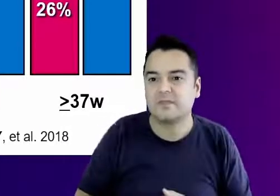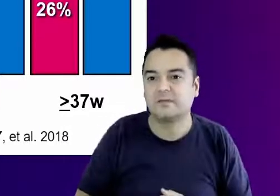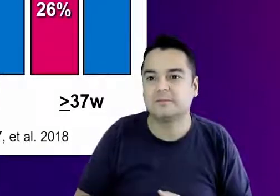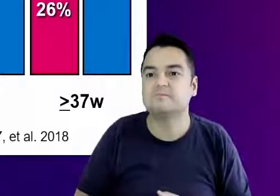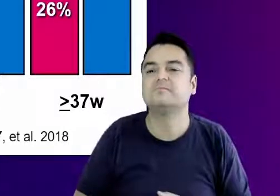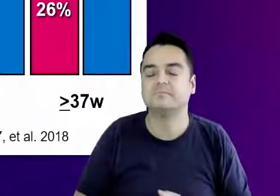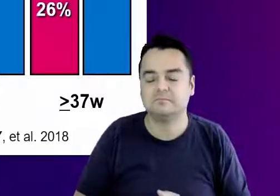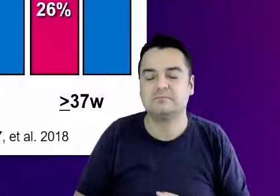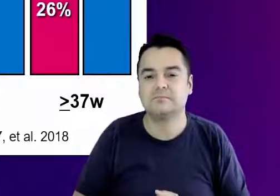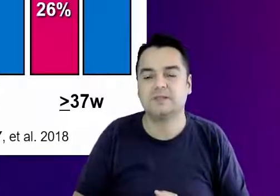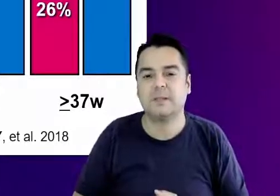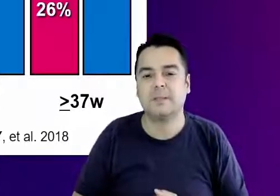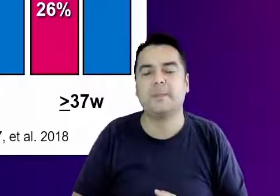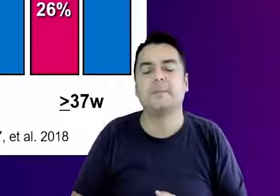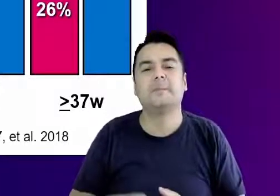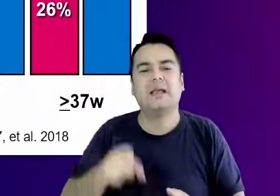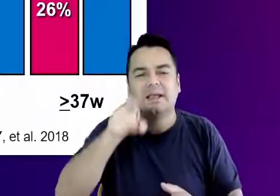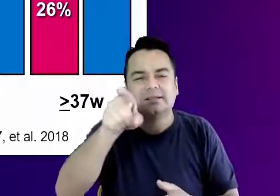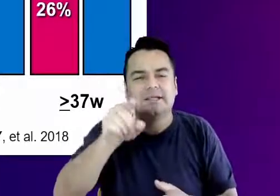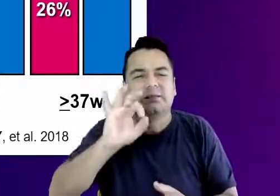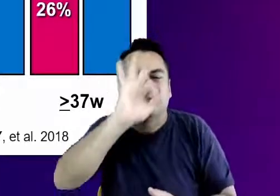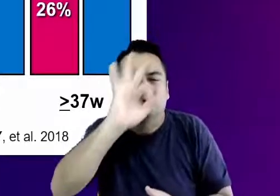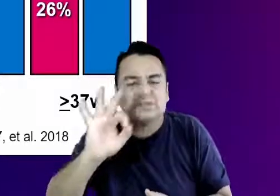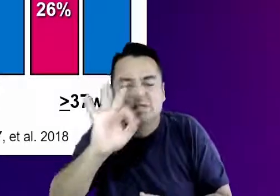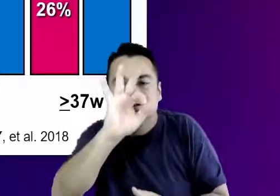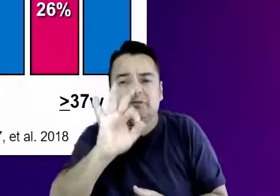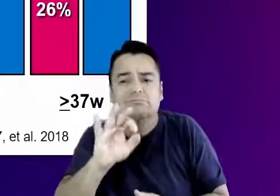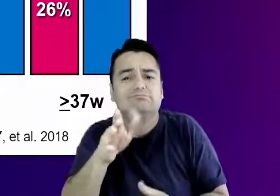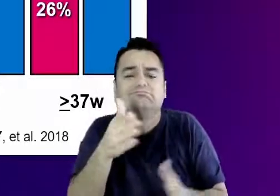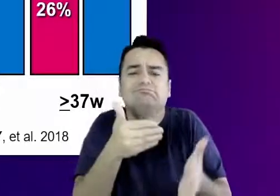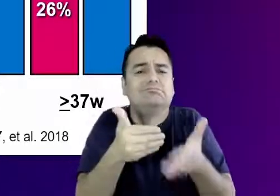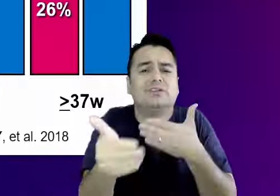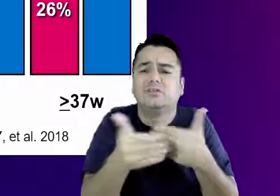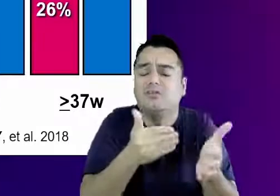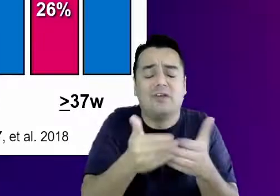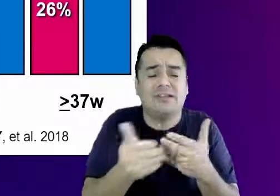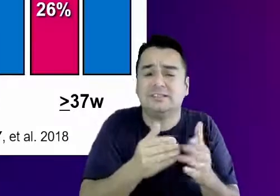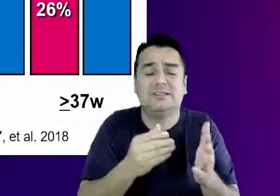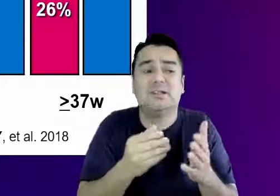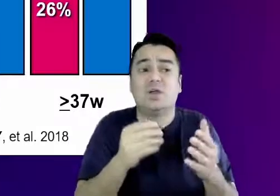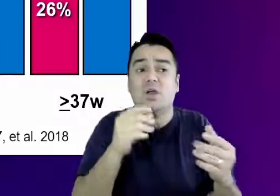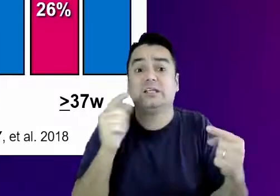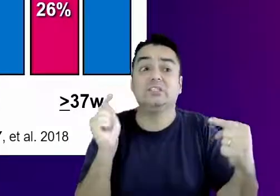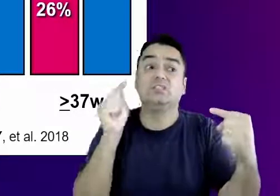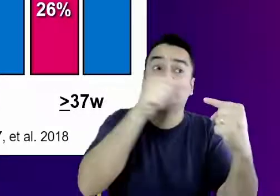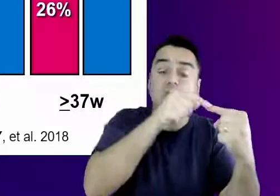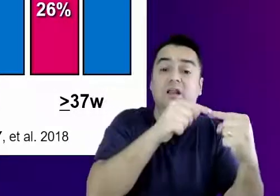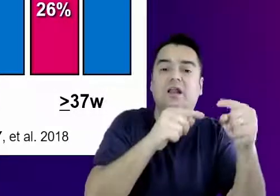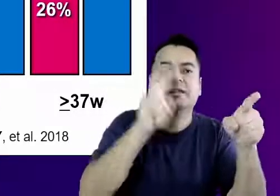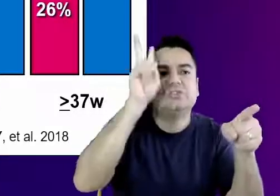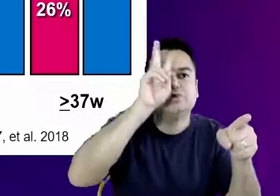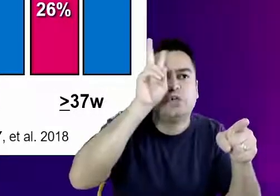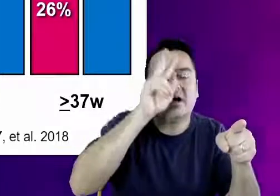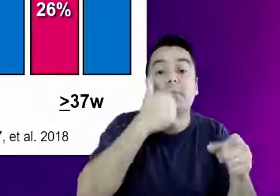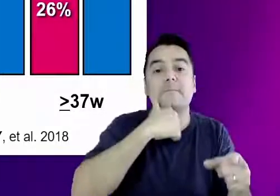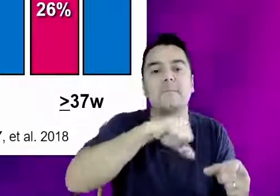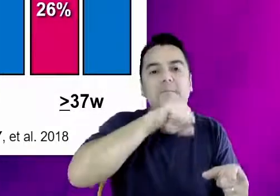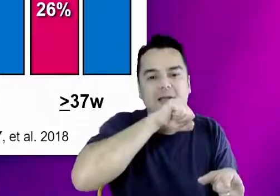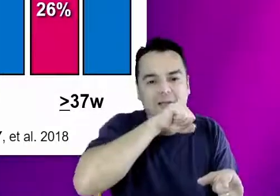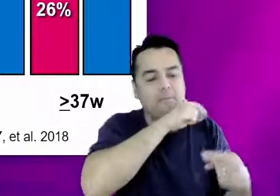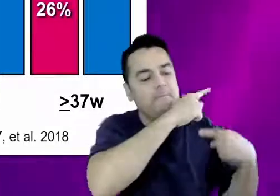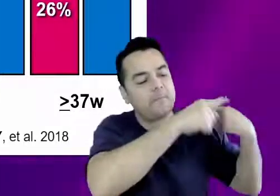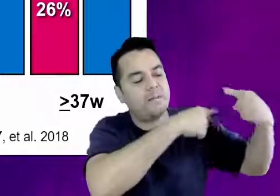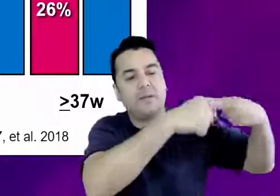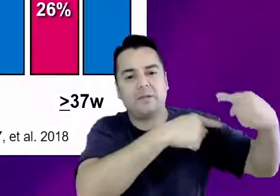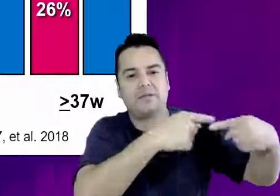história materna. Não interessa a combinação que eu faça com história materna. Se, por exemplo, eu combinar história materna com pressão arterial média, a